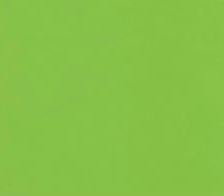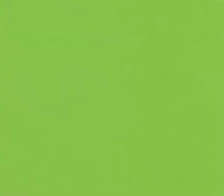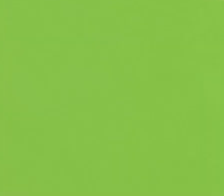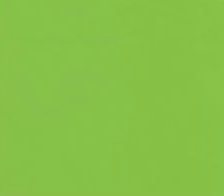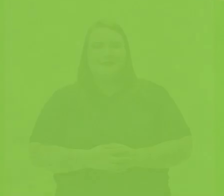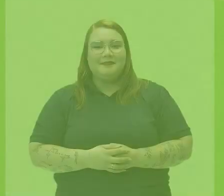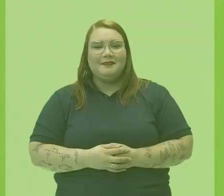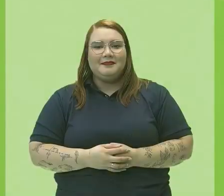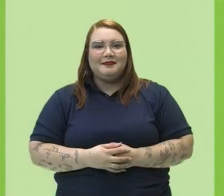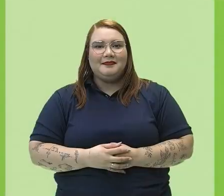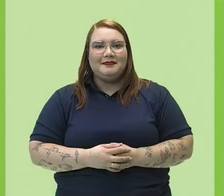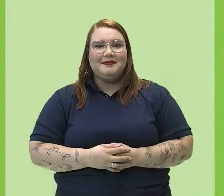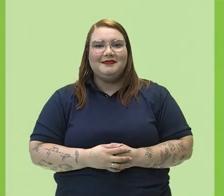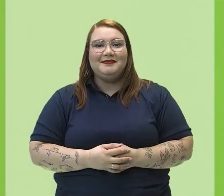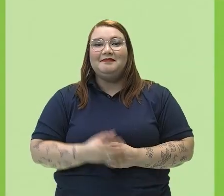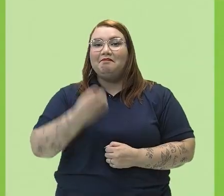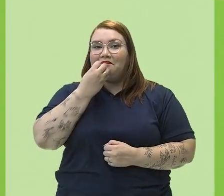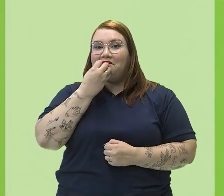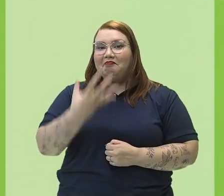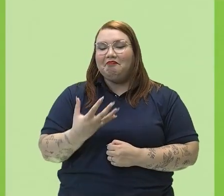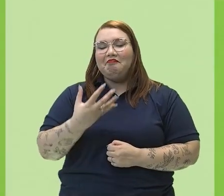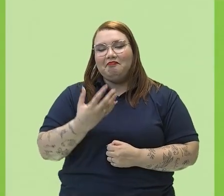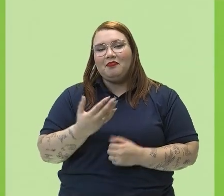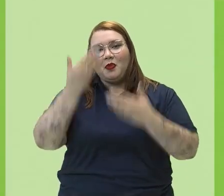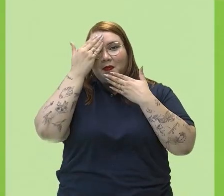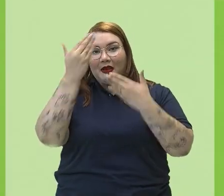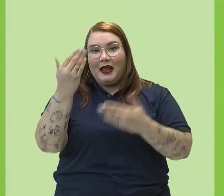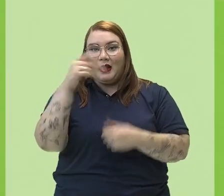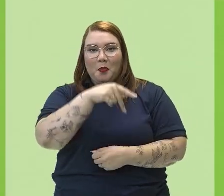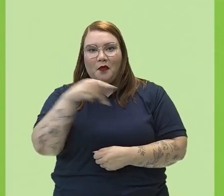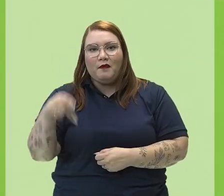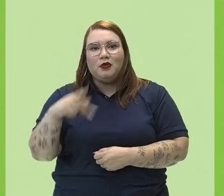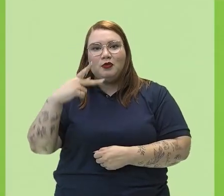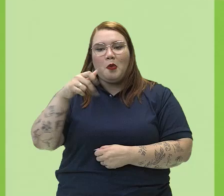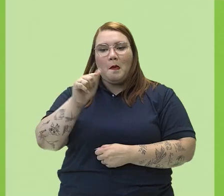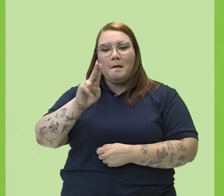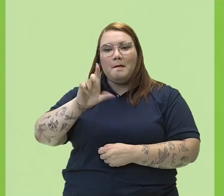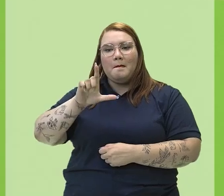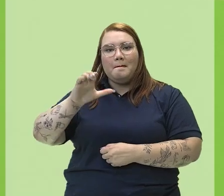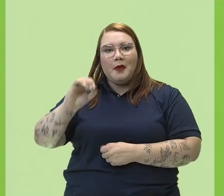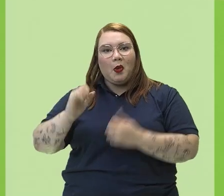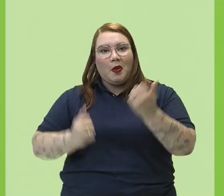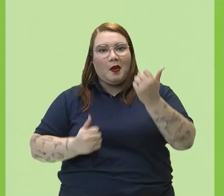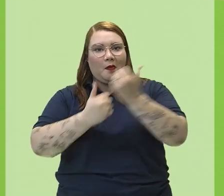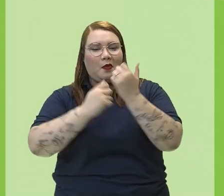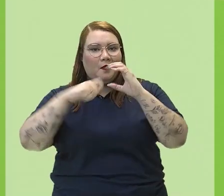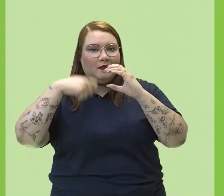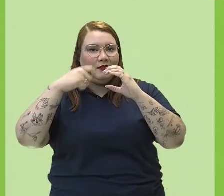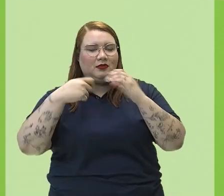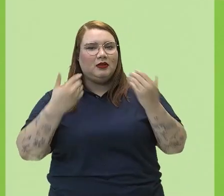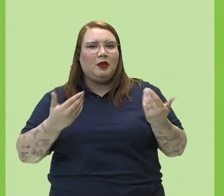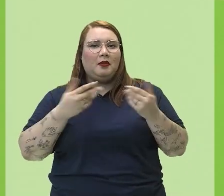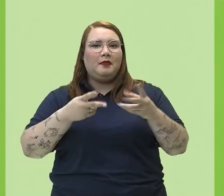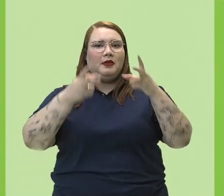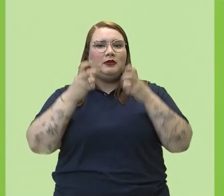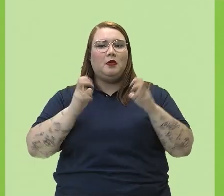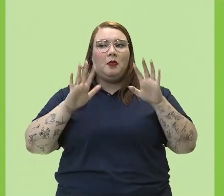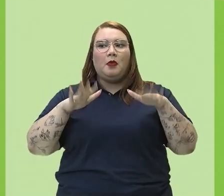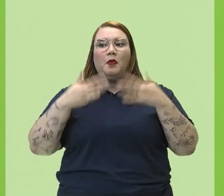Muito bem, né? Obrigada aí pela participação do professor Paulo nesse vídeo, né? Então a gente observou aí quais são os 3